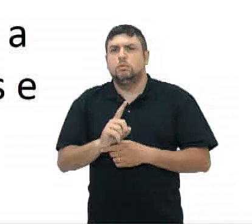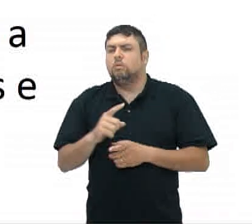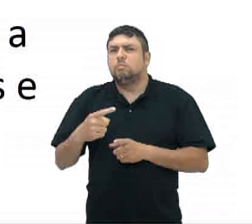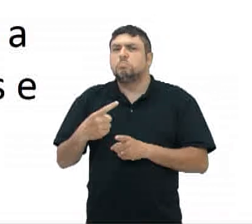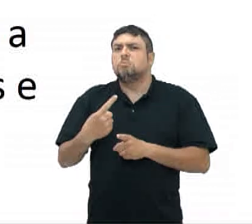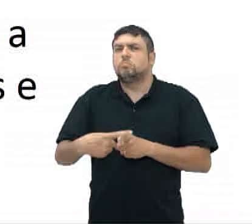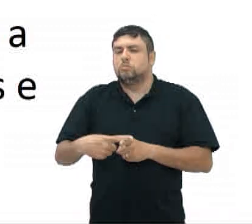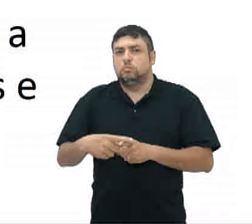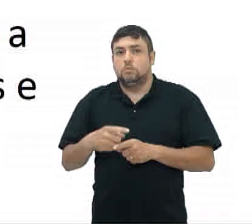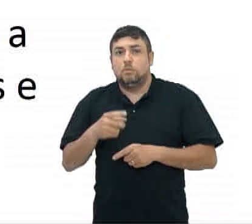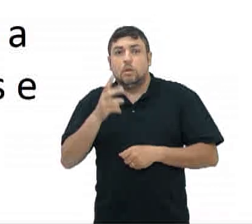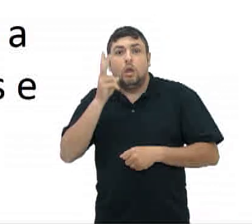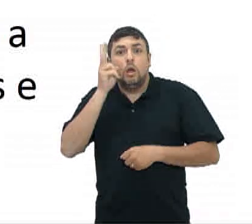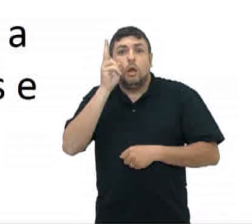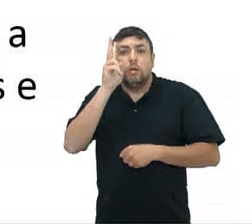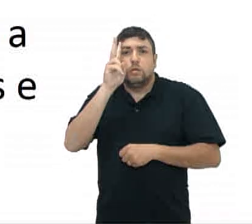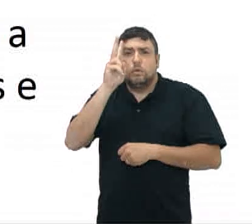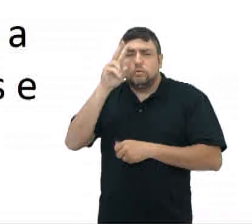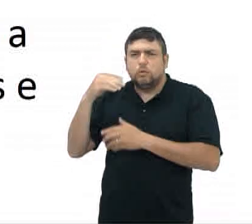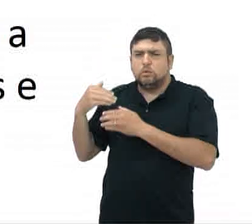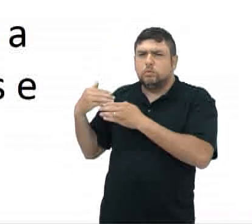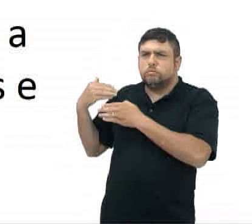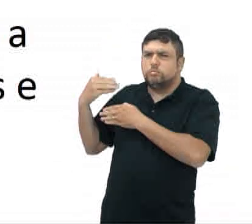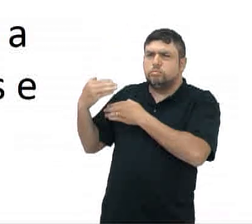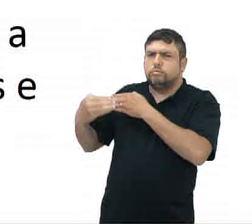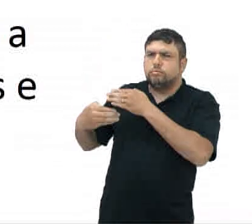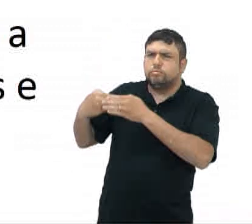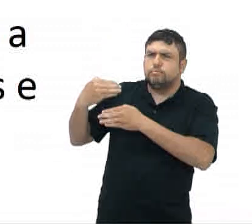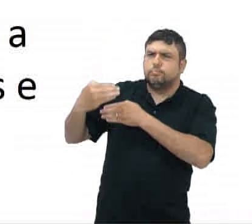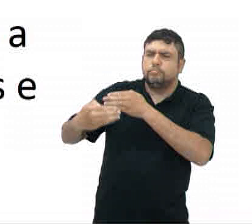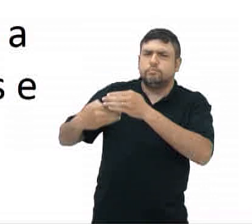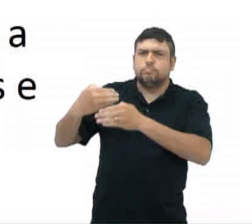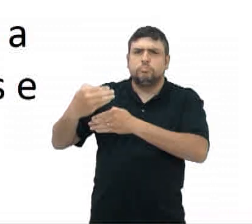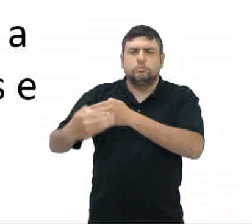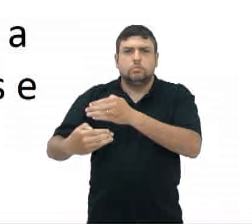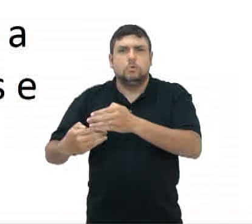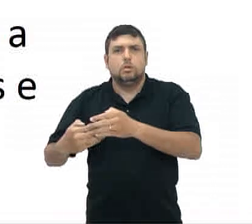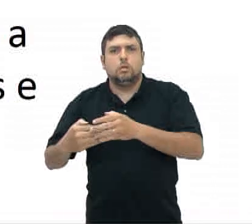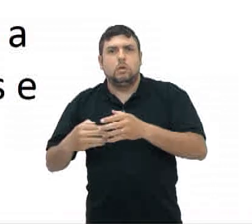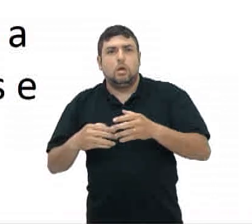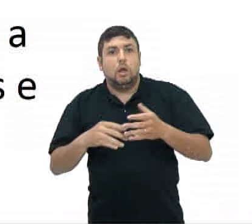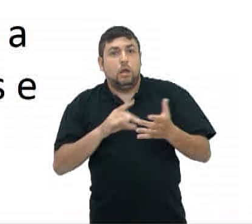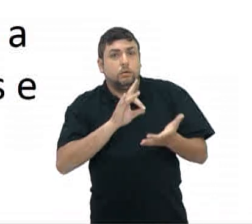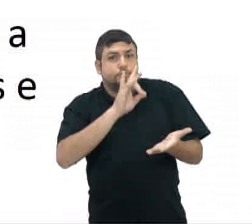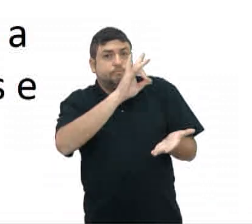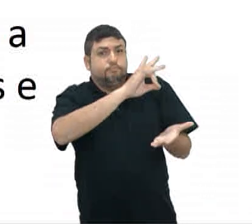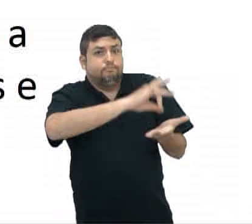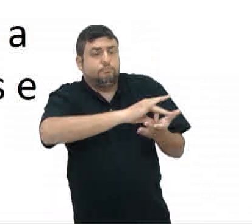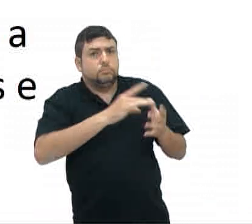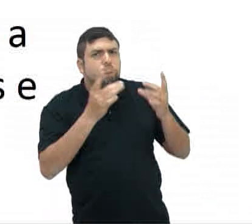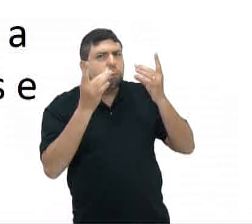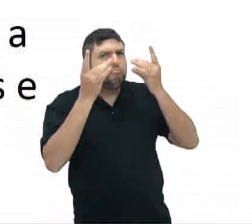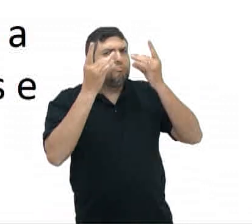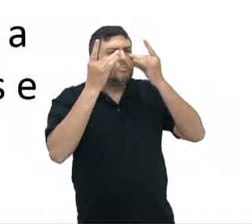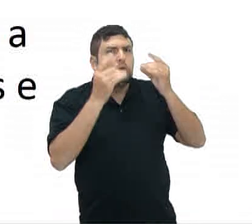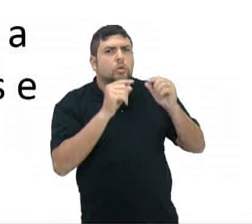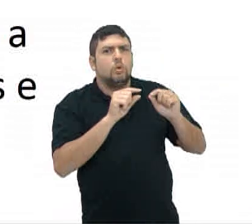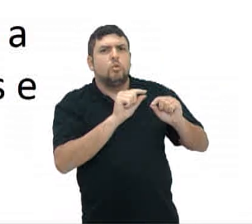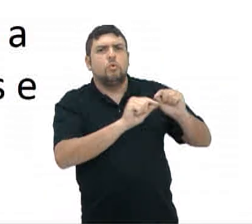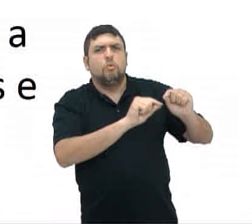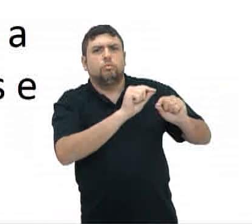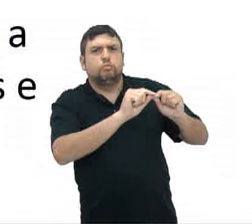da história e em todas as épocas, a realidade puxou as rupturas e foi ela que impulsionou a construção de muitos